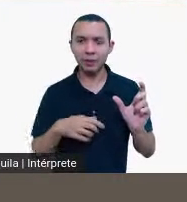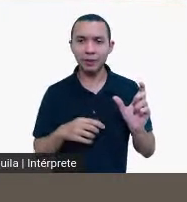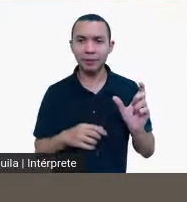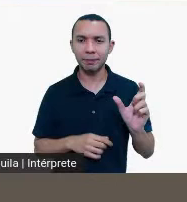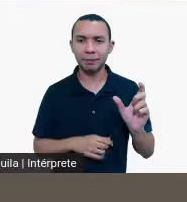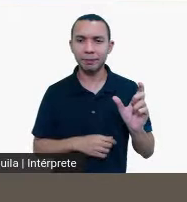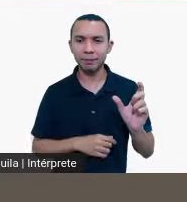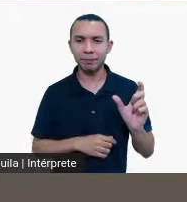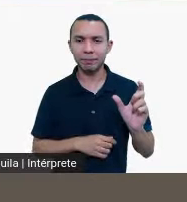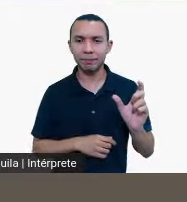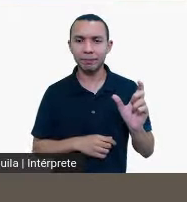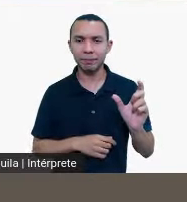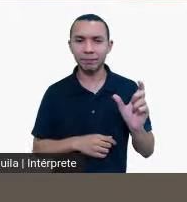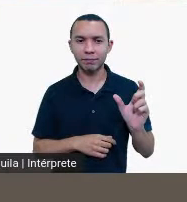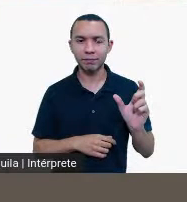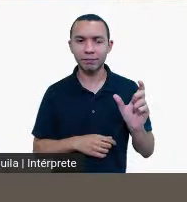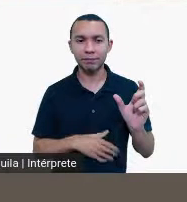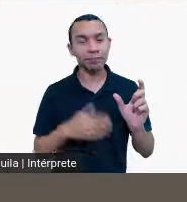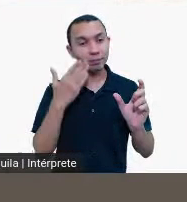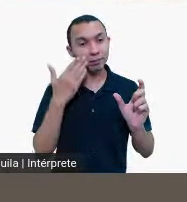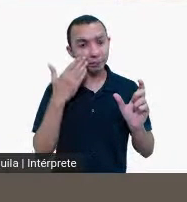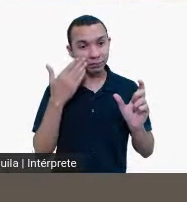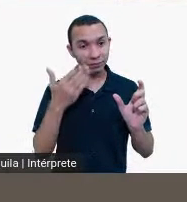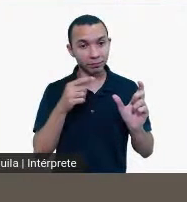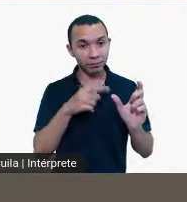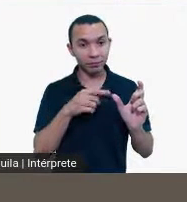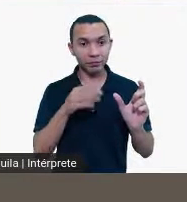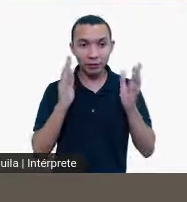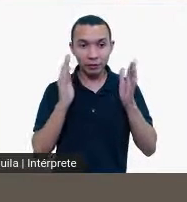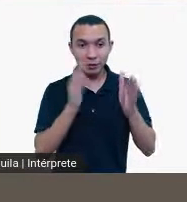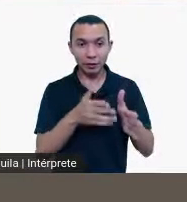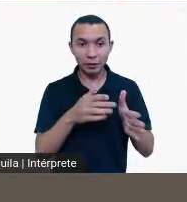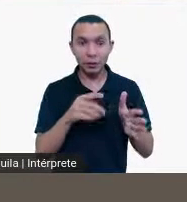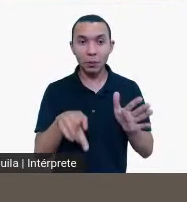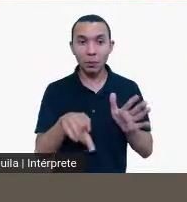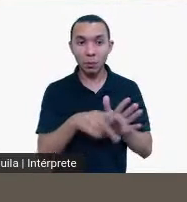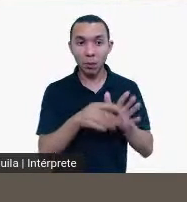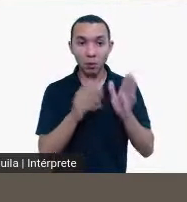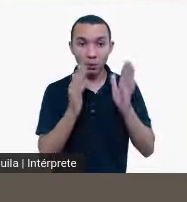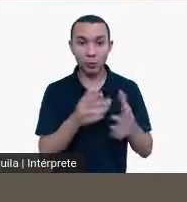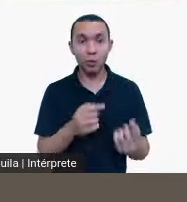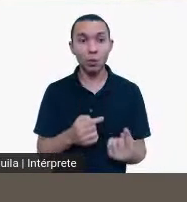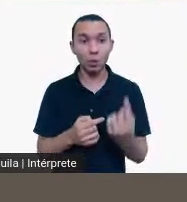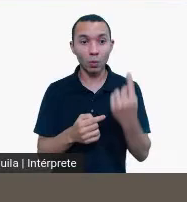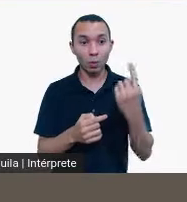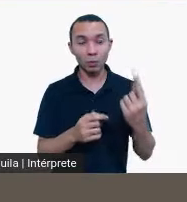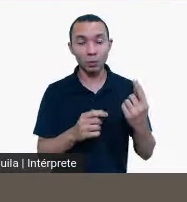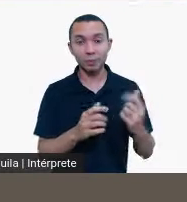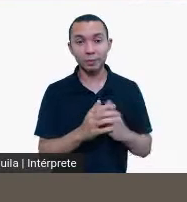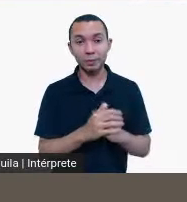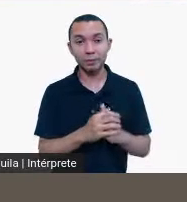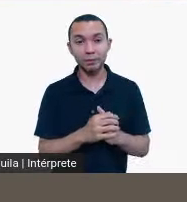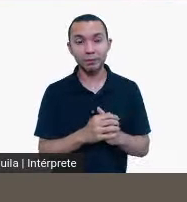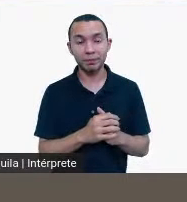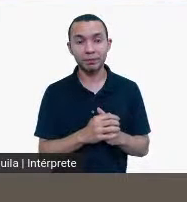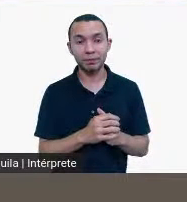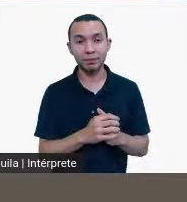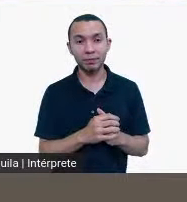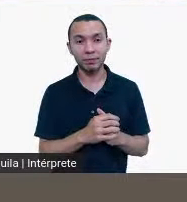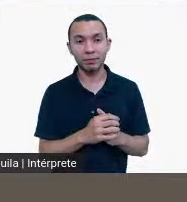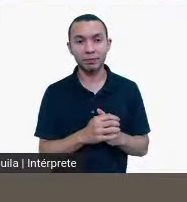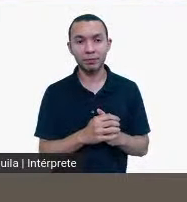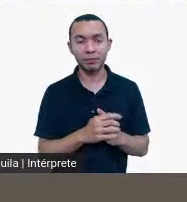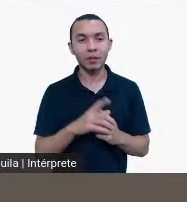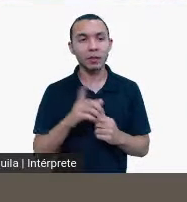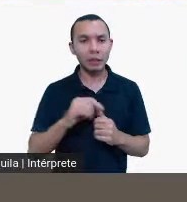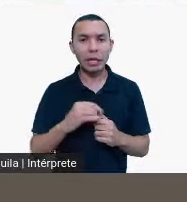essa indicativa, não é, da exclusividade. Há um episódio, enfim, que é muito significativo e que